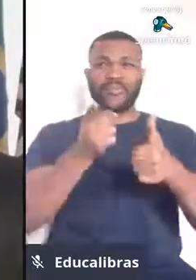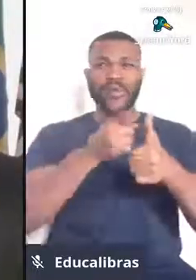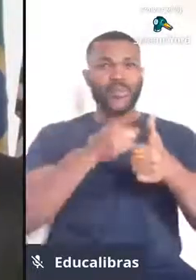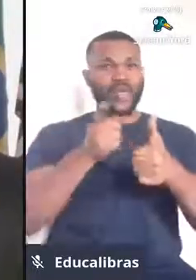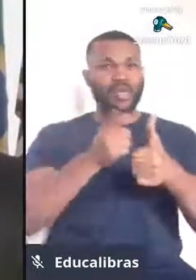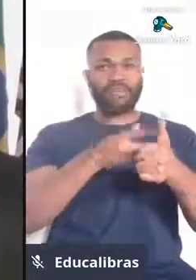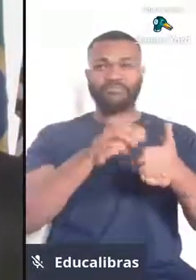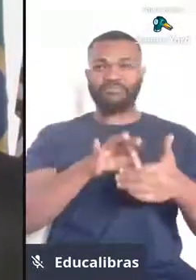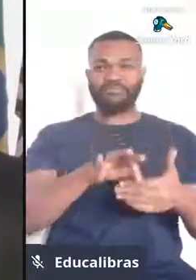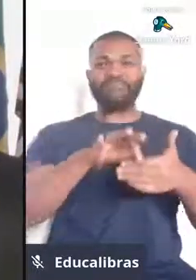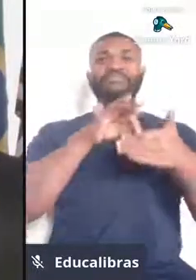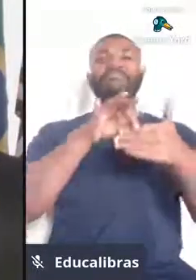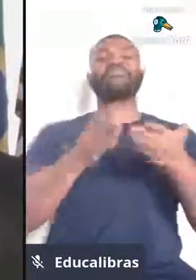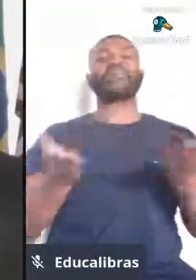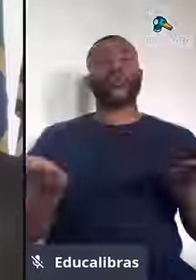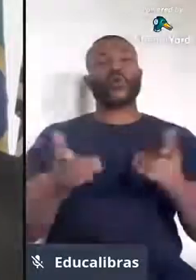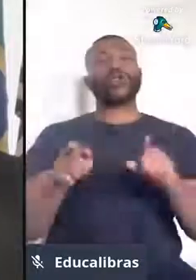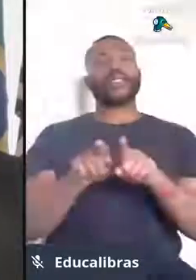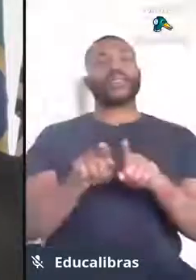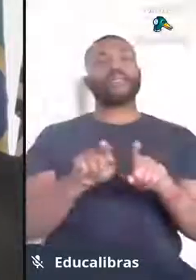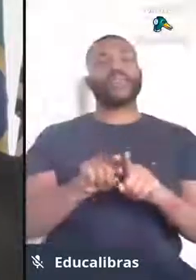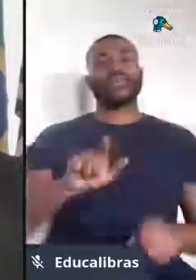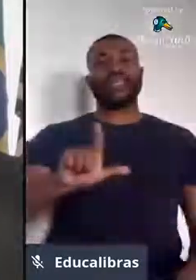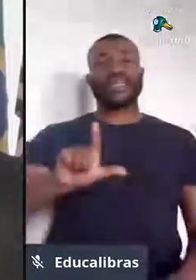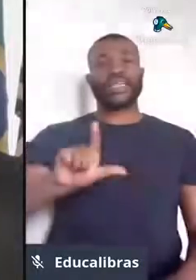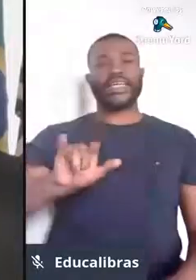nessa também de poder fazer as lives.